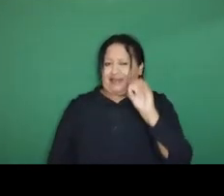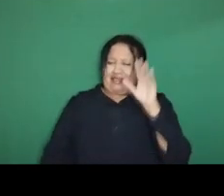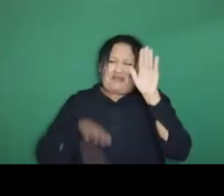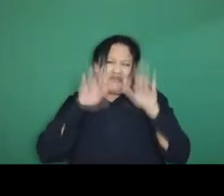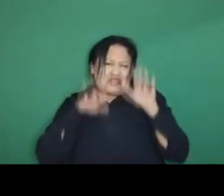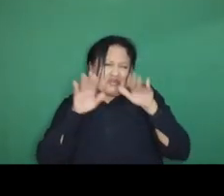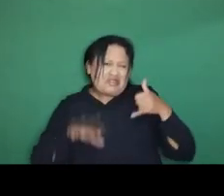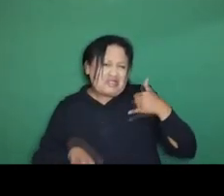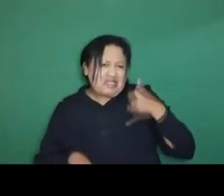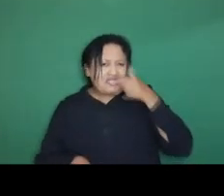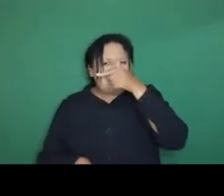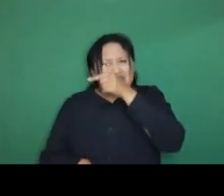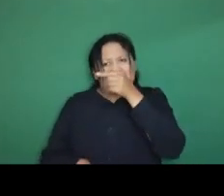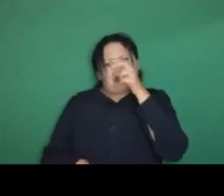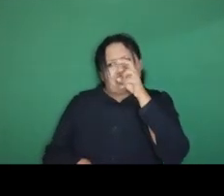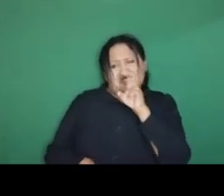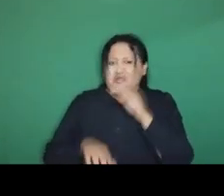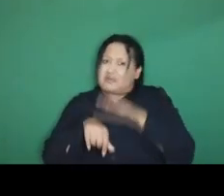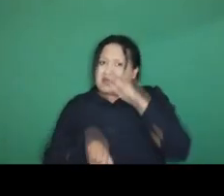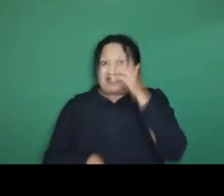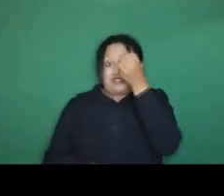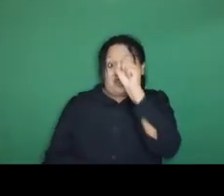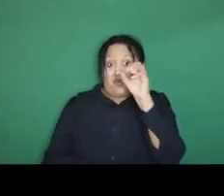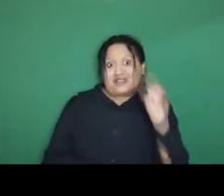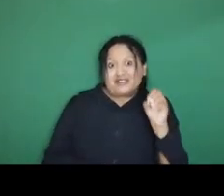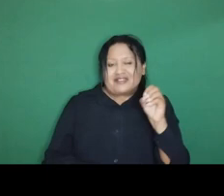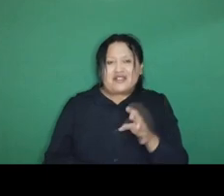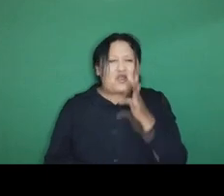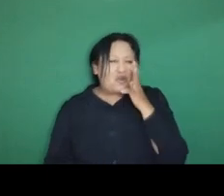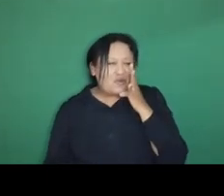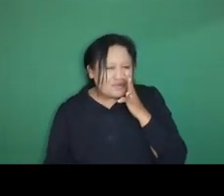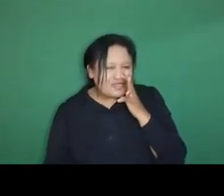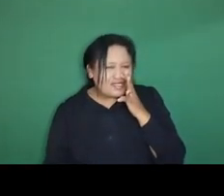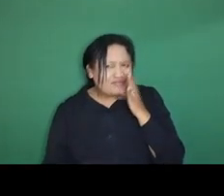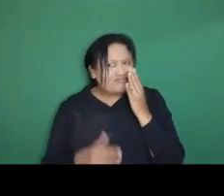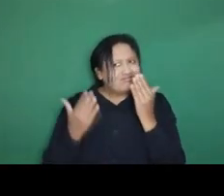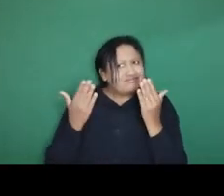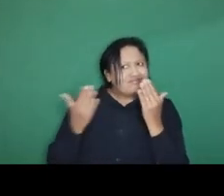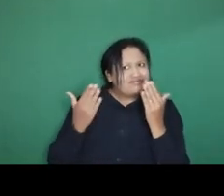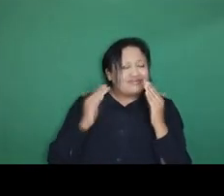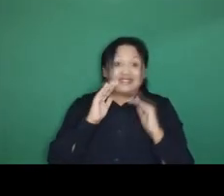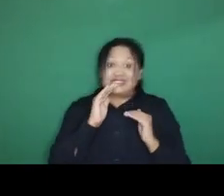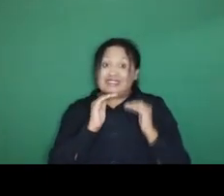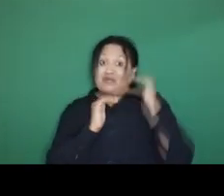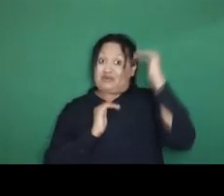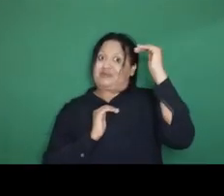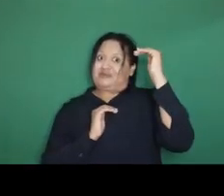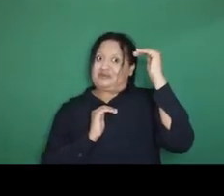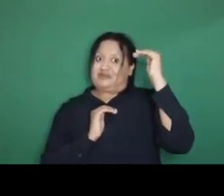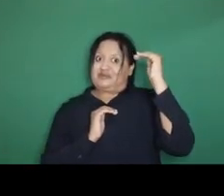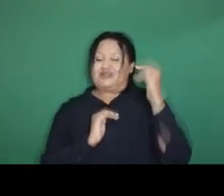secretária ali 65 até mais de 80 a gente observa uma tendência de aumento